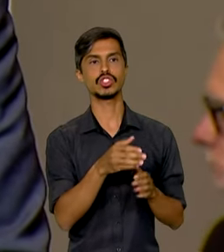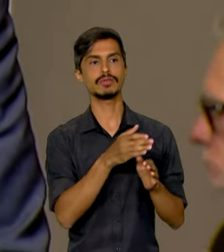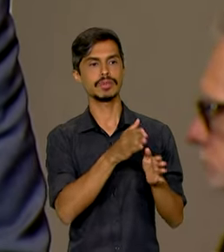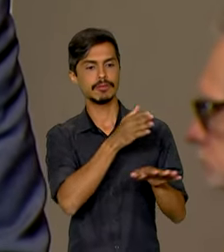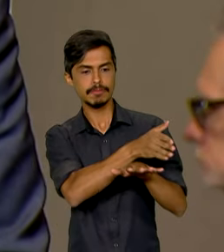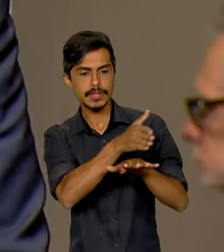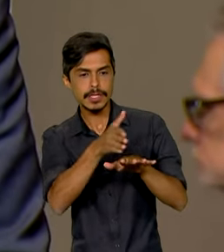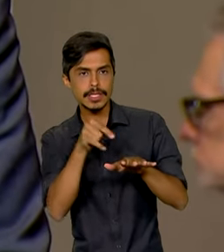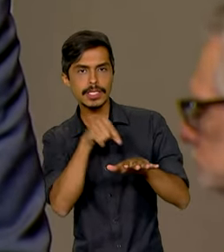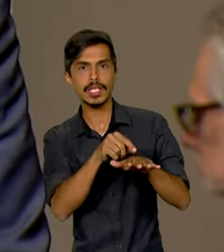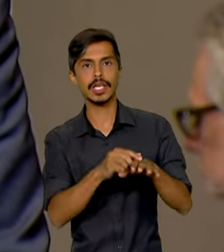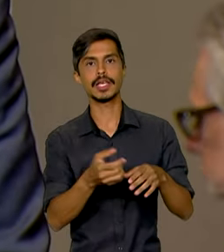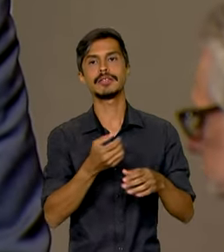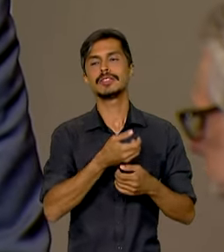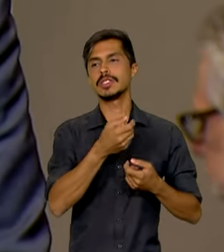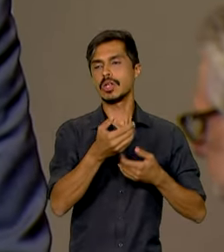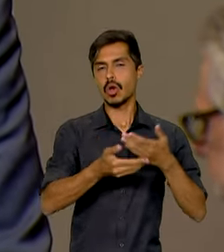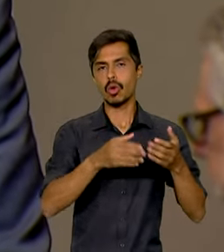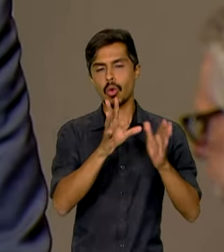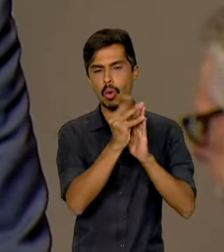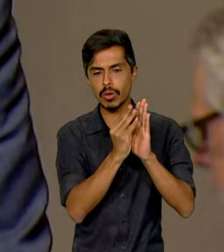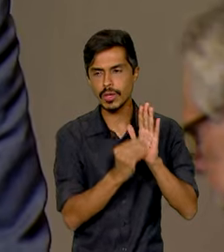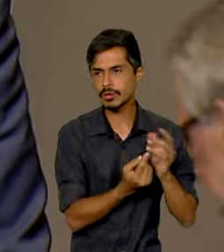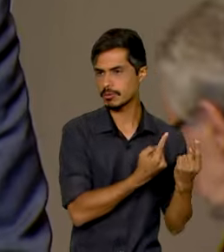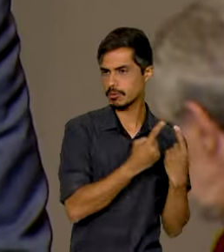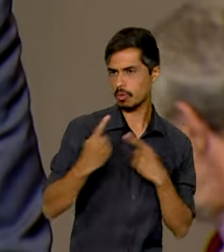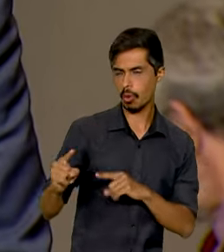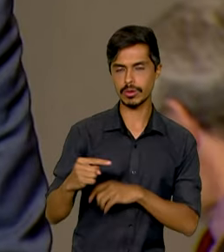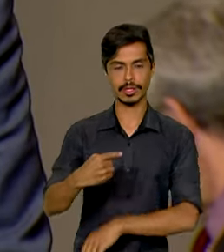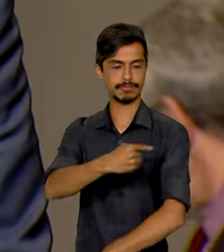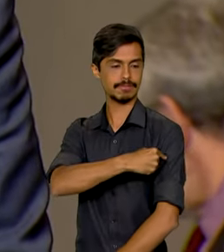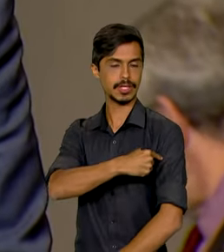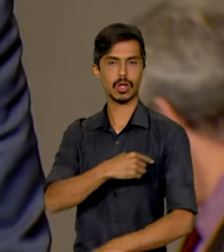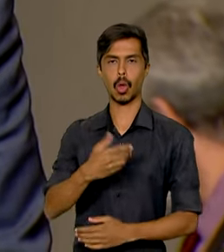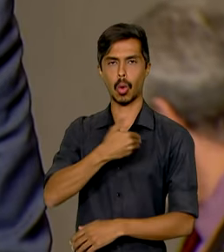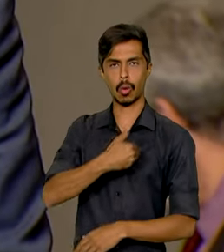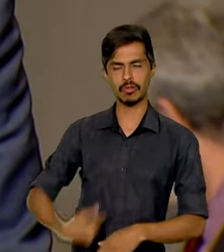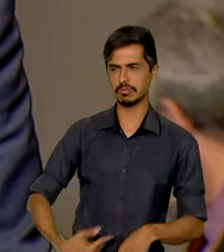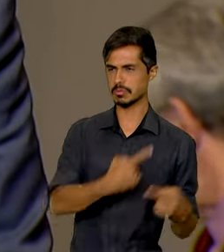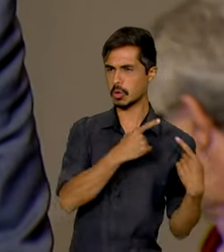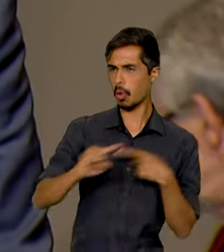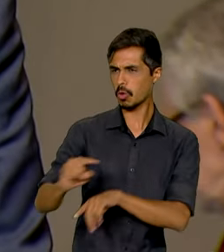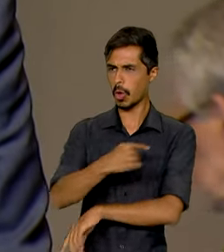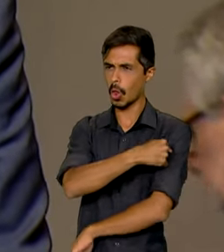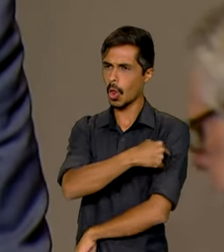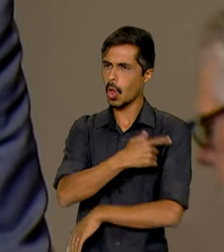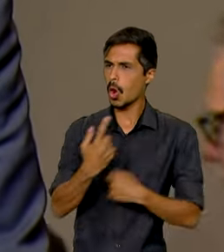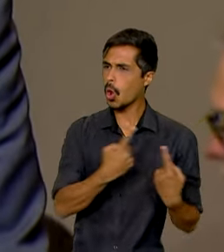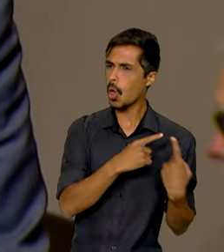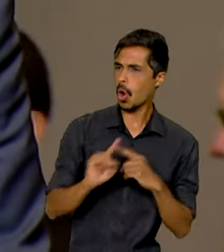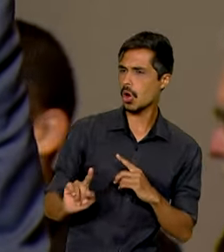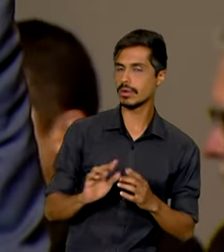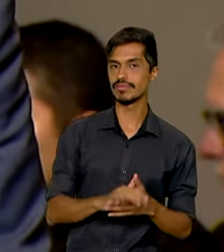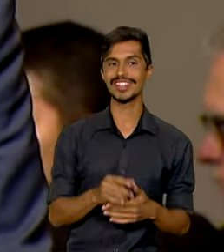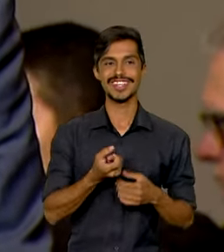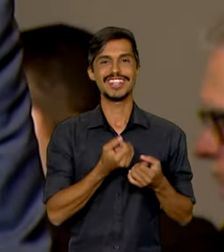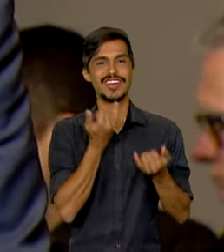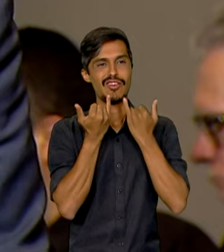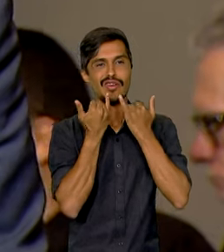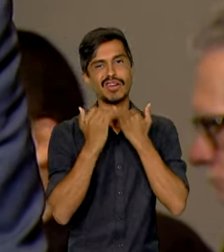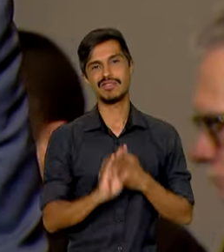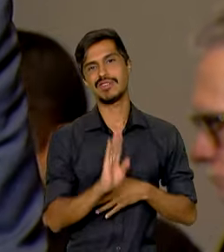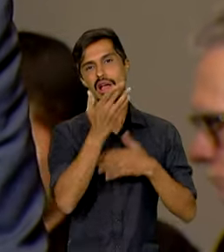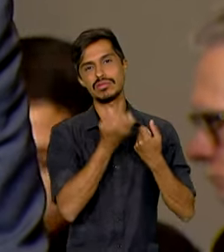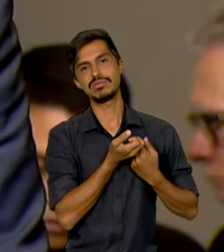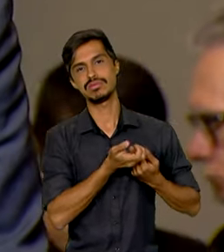veiculam conteúdo que afronta a política pública de imunização, ao promover a venda de inserção de informações falsas